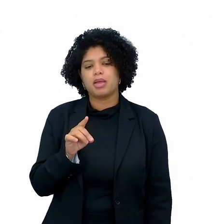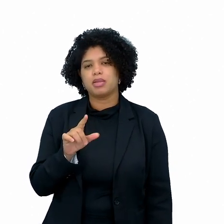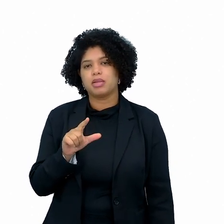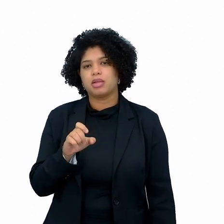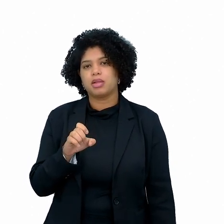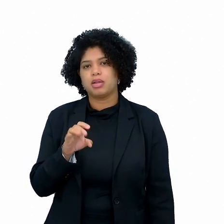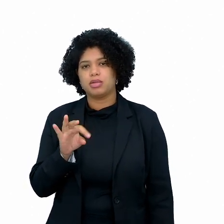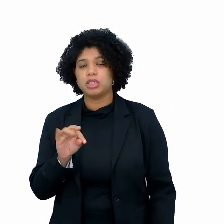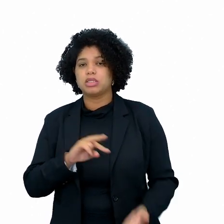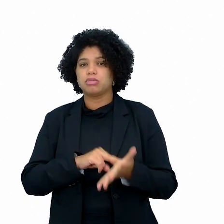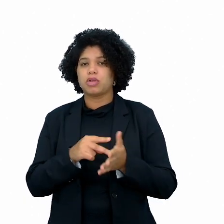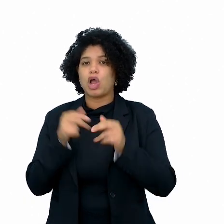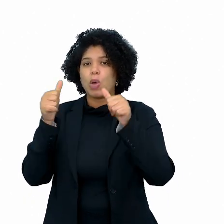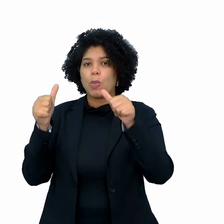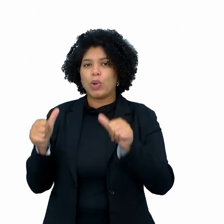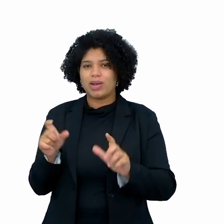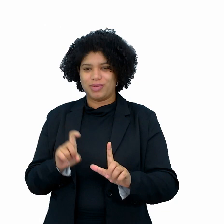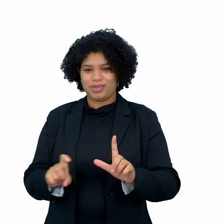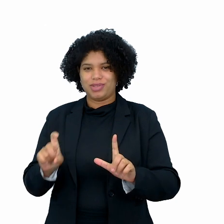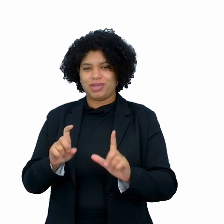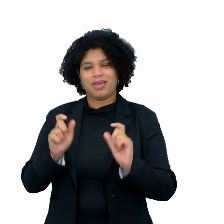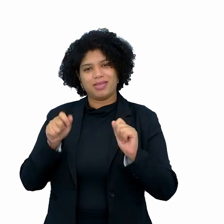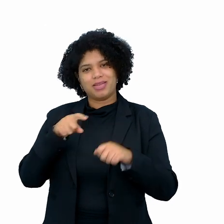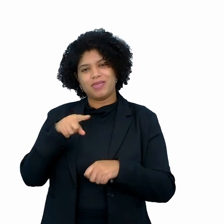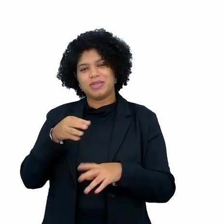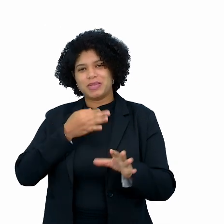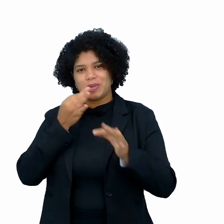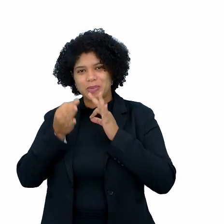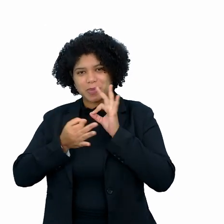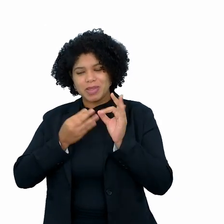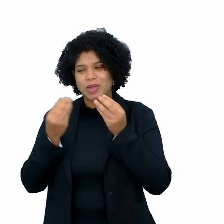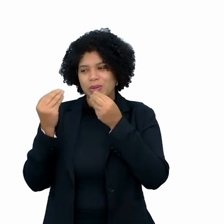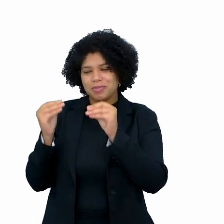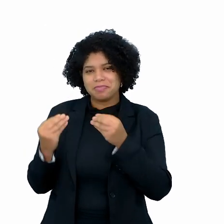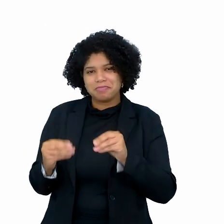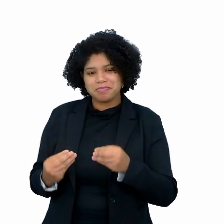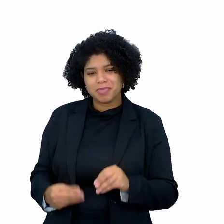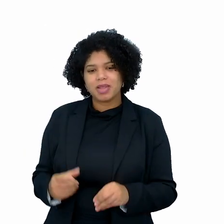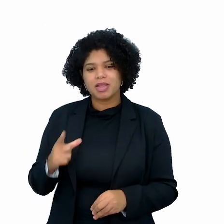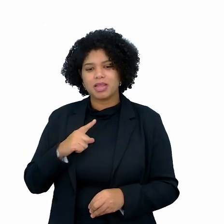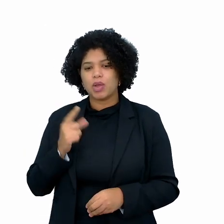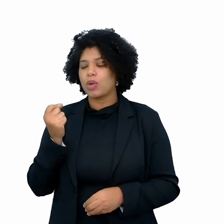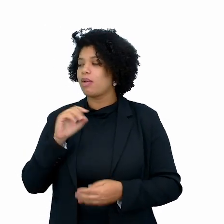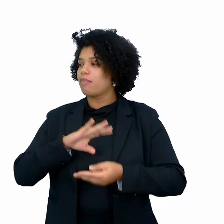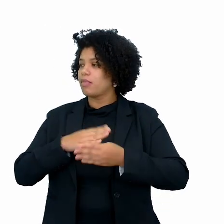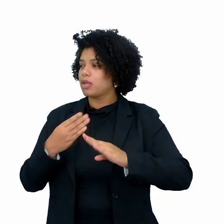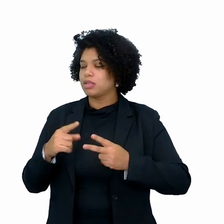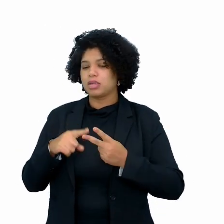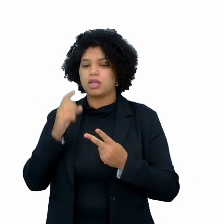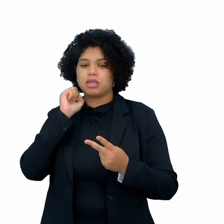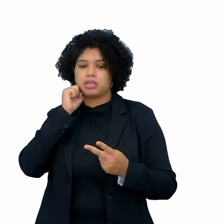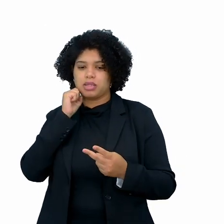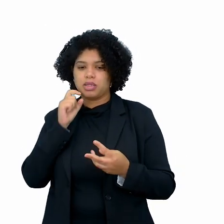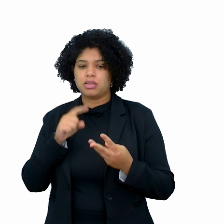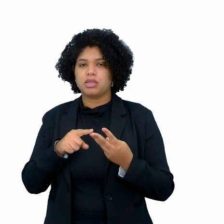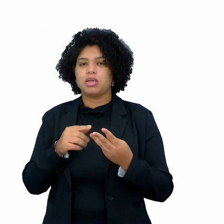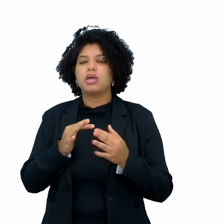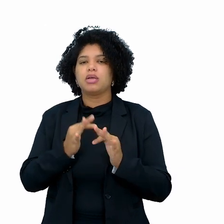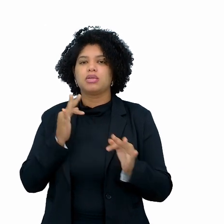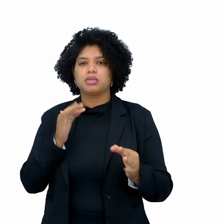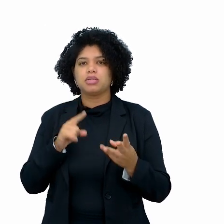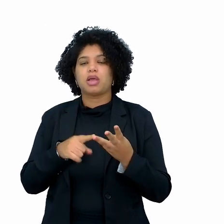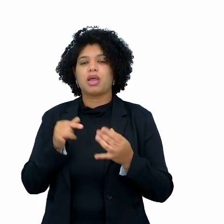biologia, química e ciências, compartilhando as práticas, né, é um local onde a gente pode compartilhar